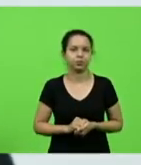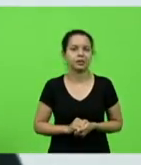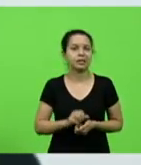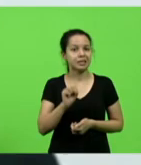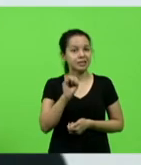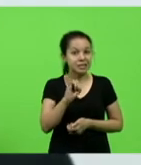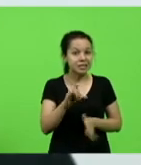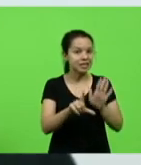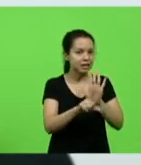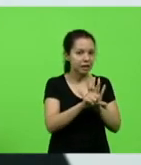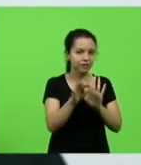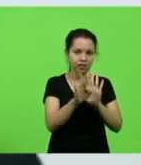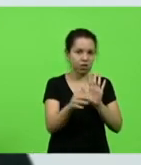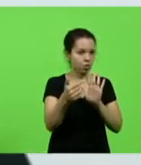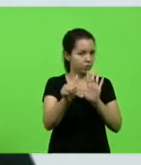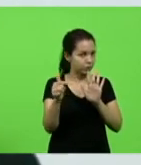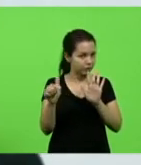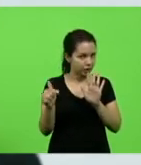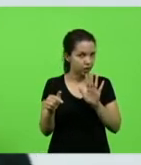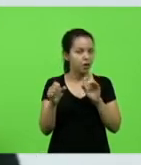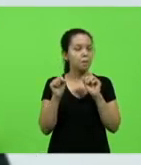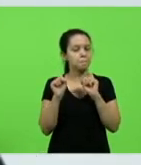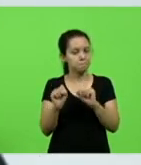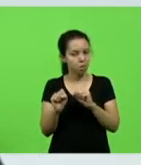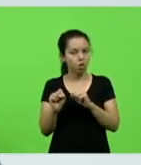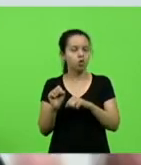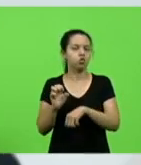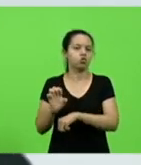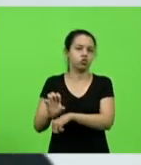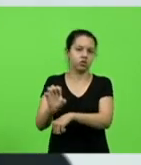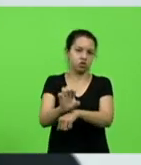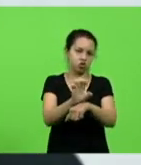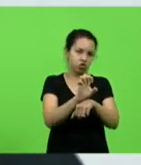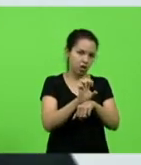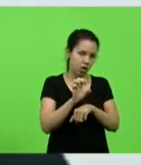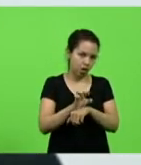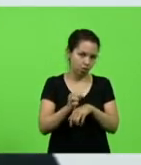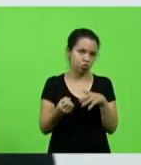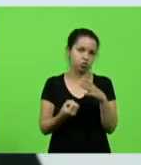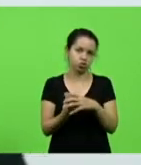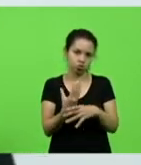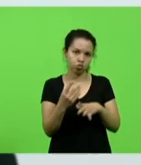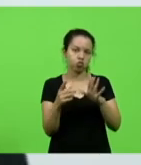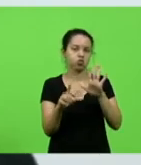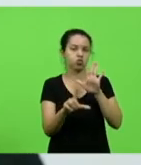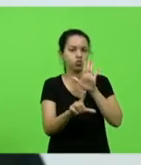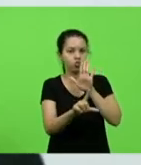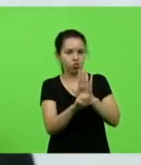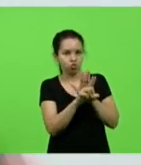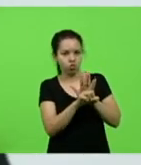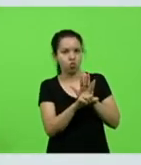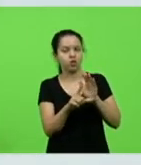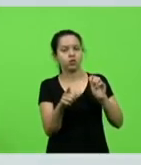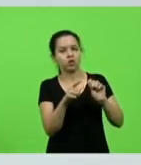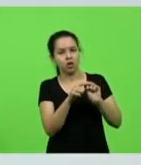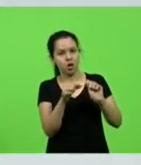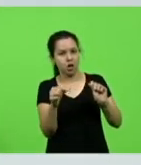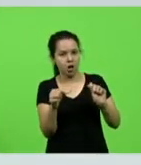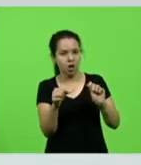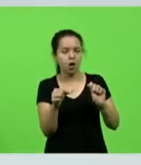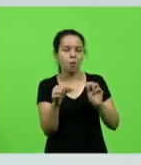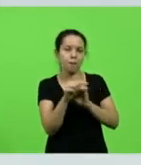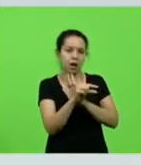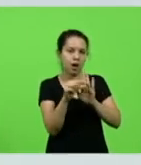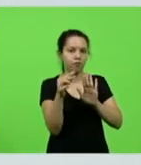federal, podem os estados legislar e, de acordo com o parágrafo 3º do mesmo artigo, uma vez que venha